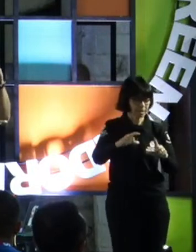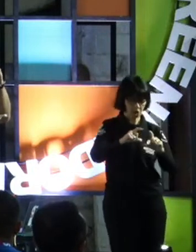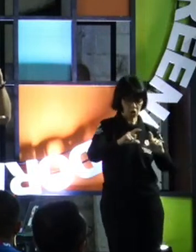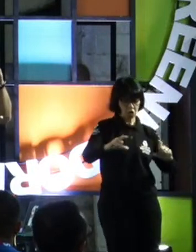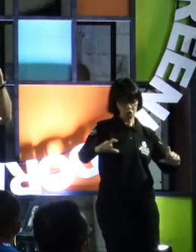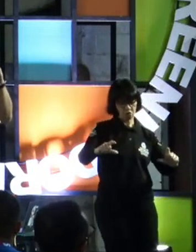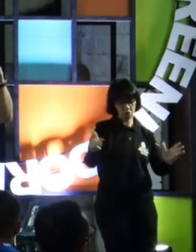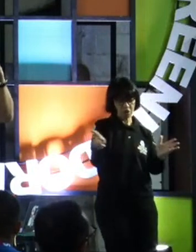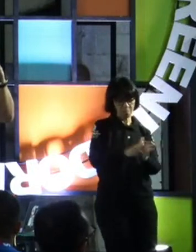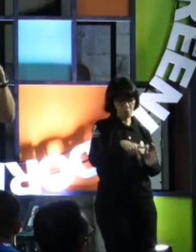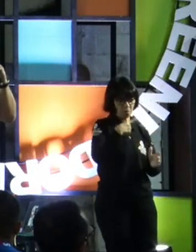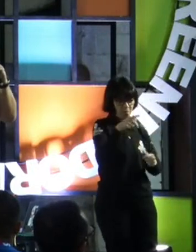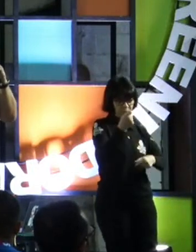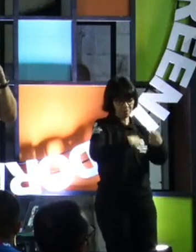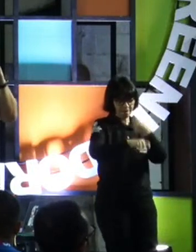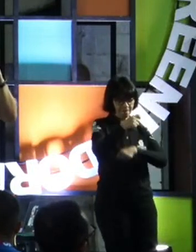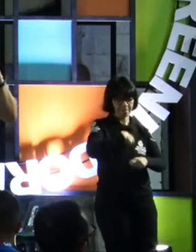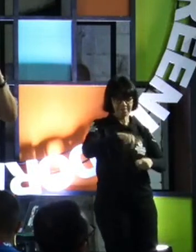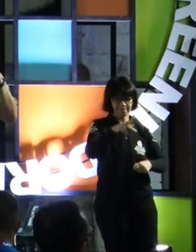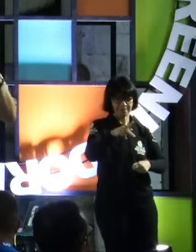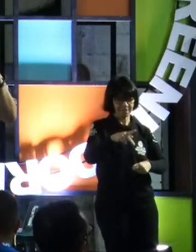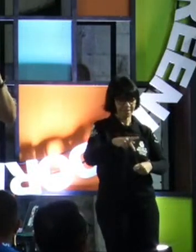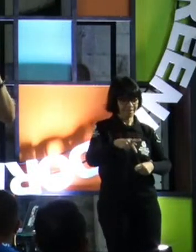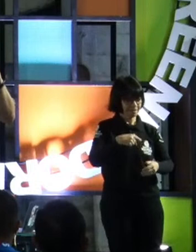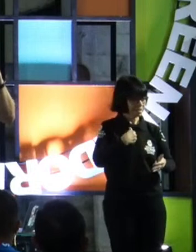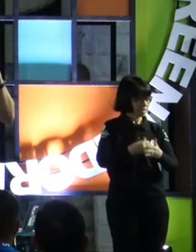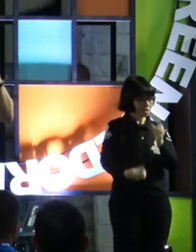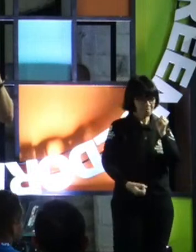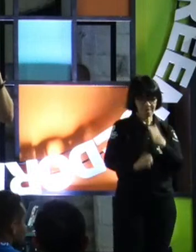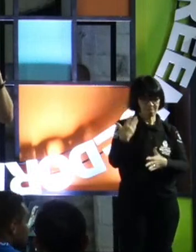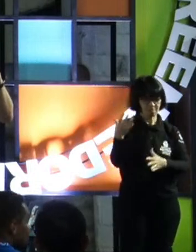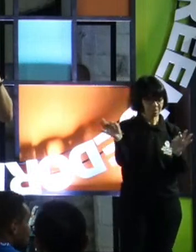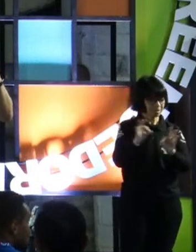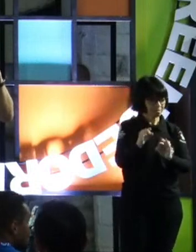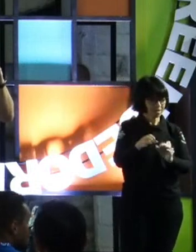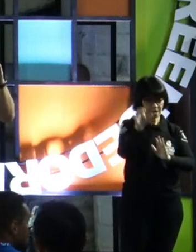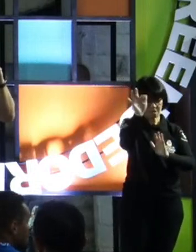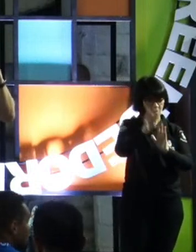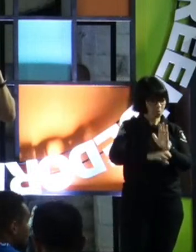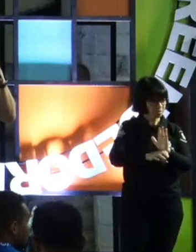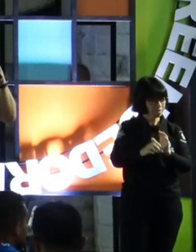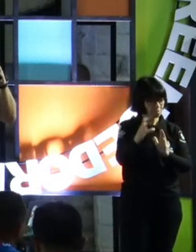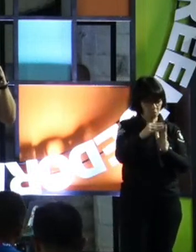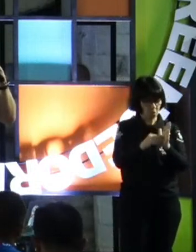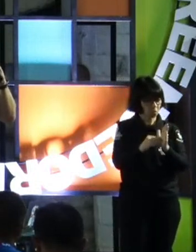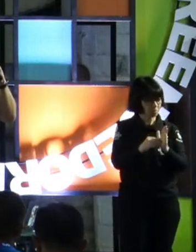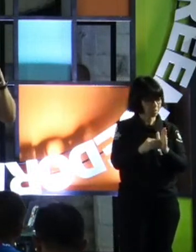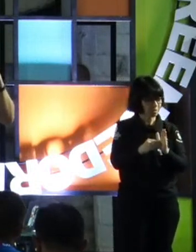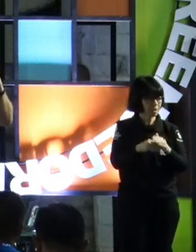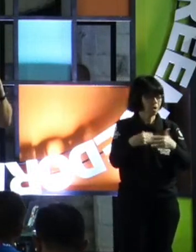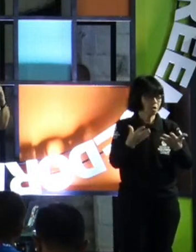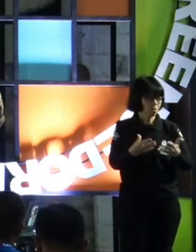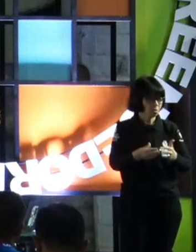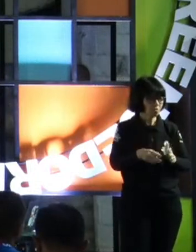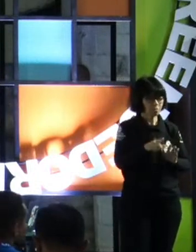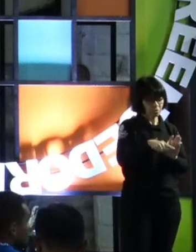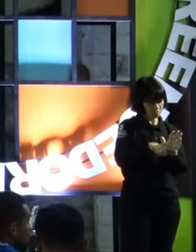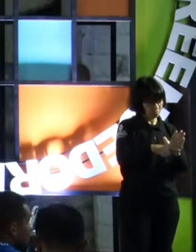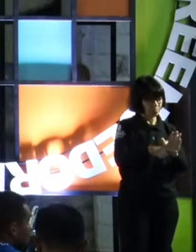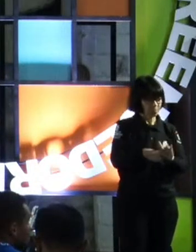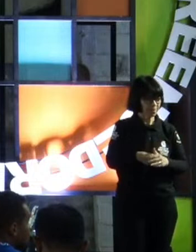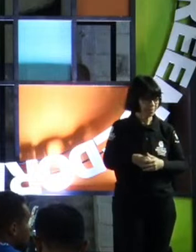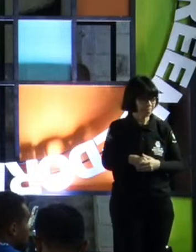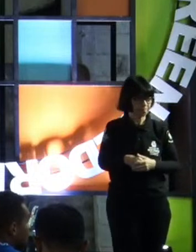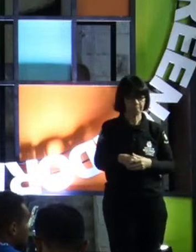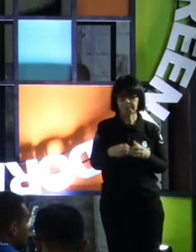teu negócio e não teve nada a ver com o que tu esperava aqui esse conteúdo ou foi útil de alguma forma?